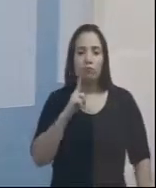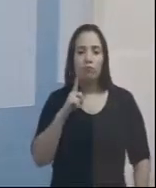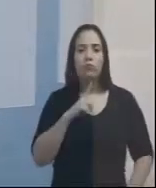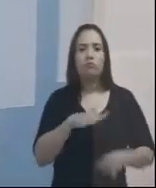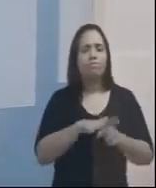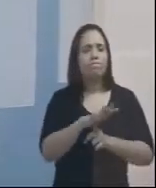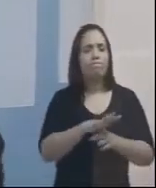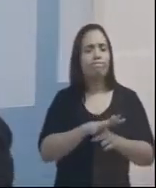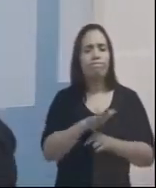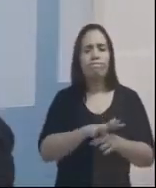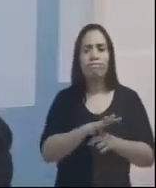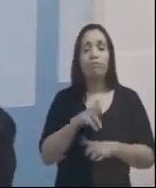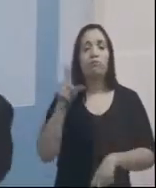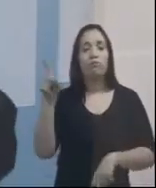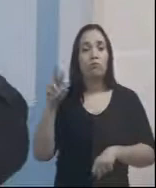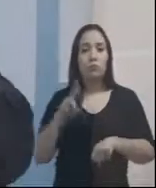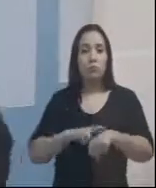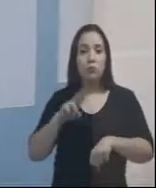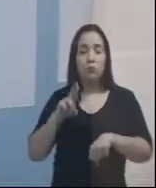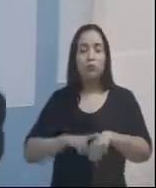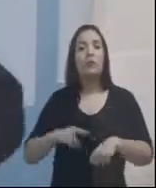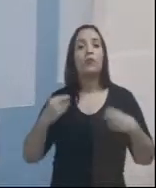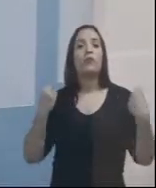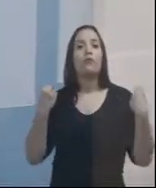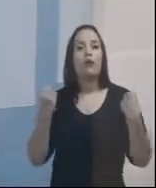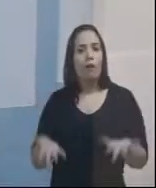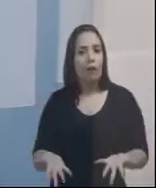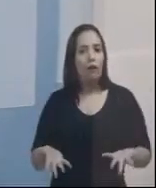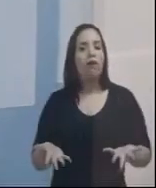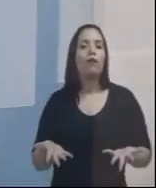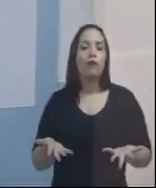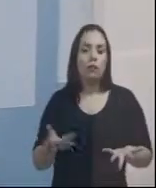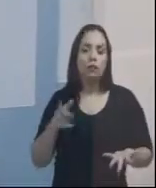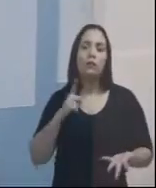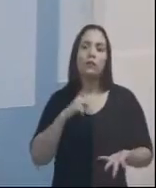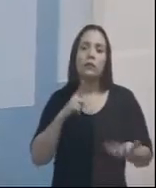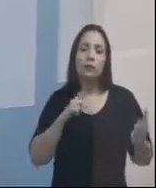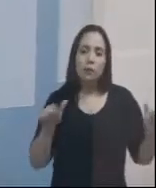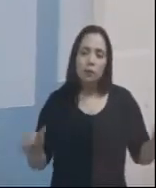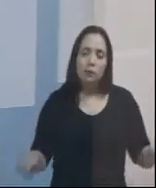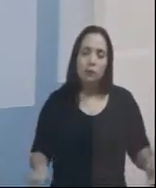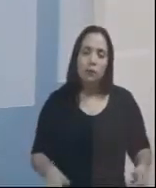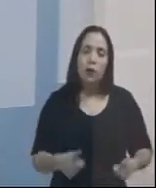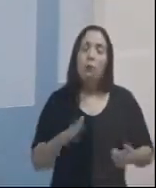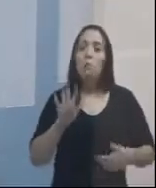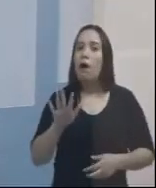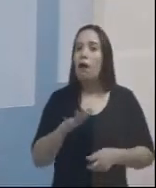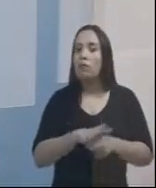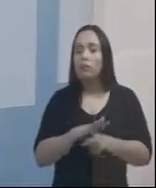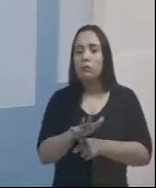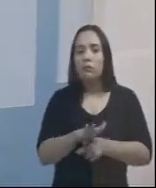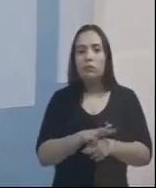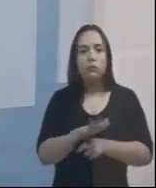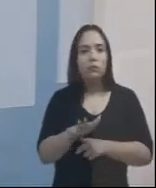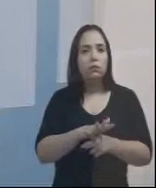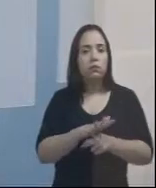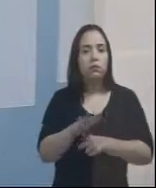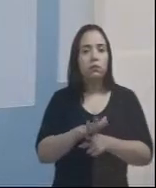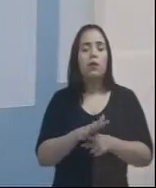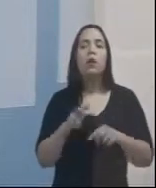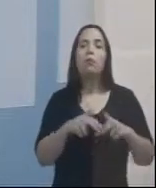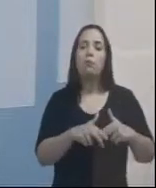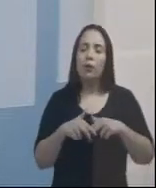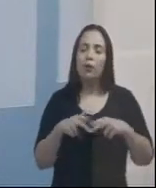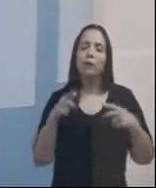do que a oferta. O Roberto aumentou a sua oferta, mas a procura foi muito maior do que a oferta. Então,